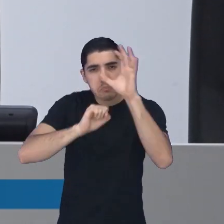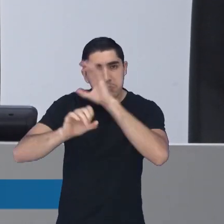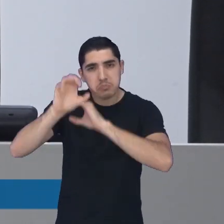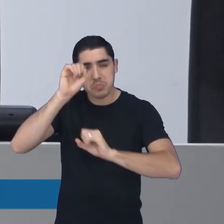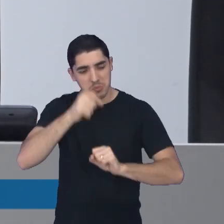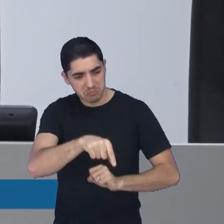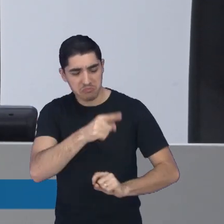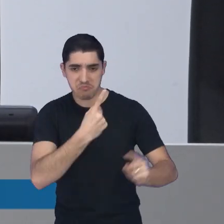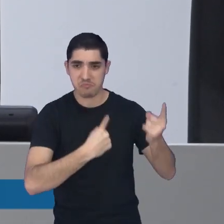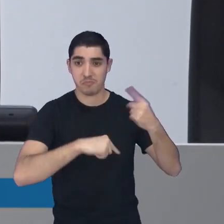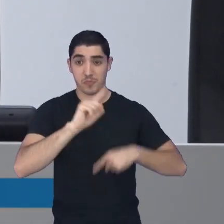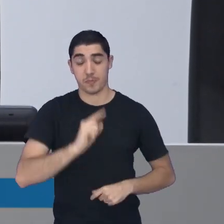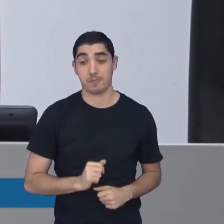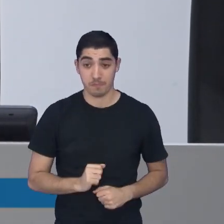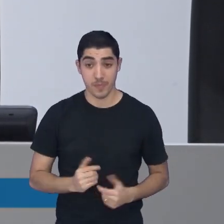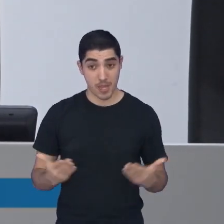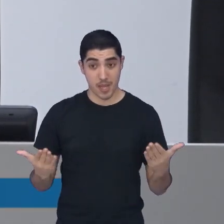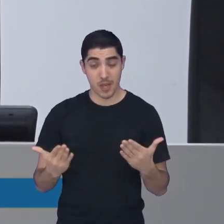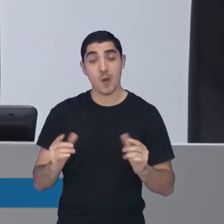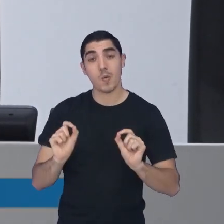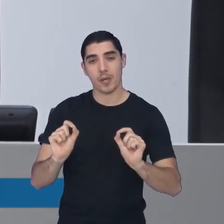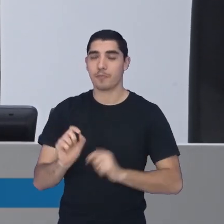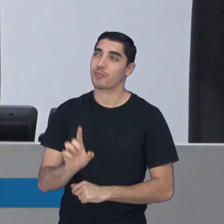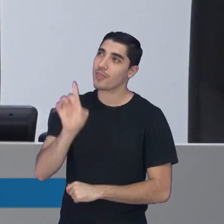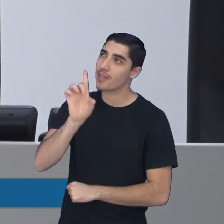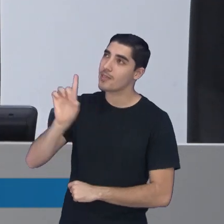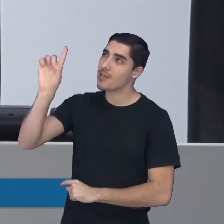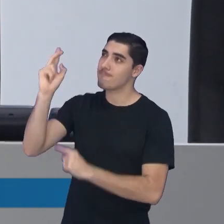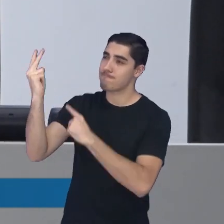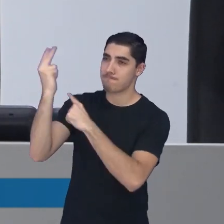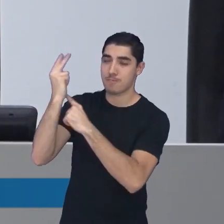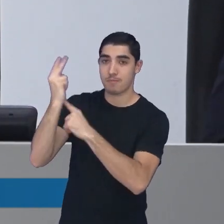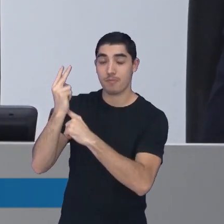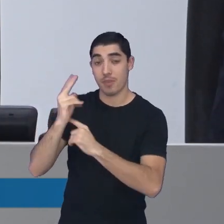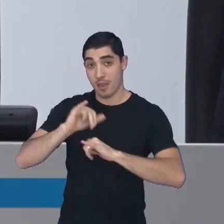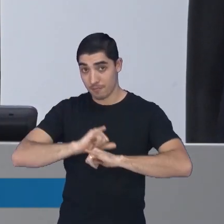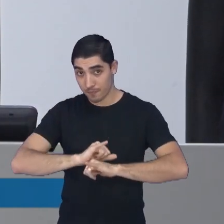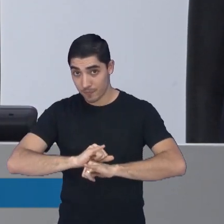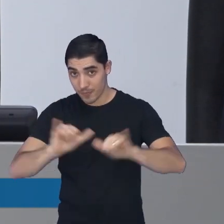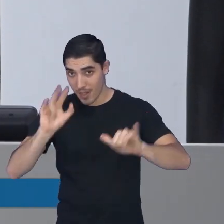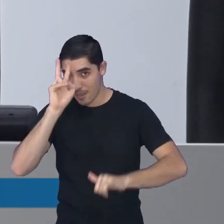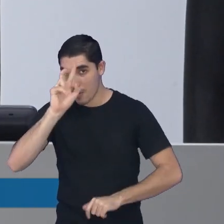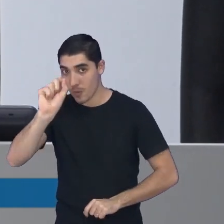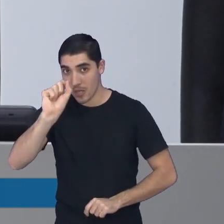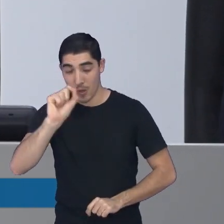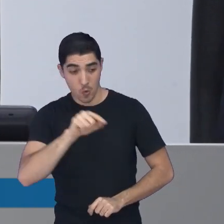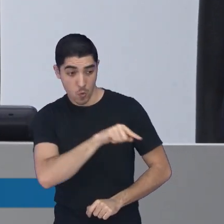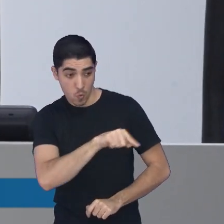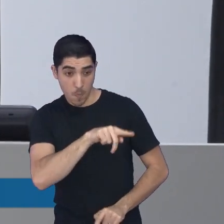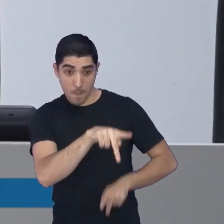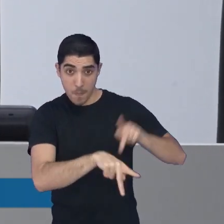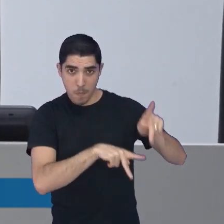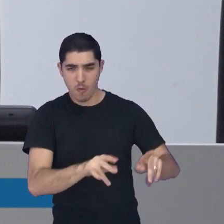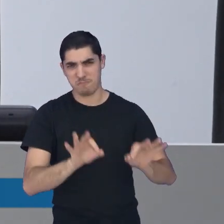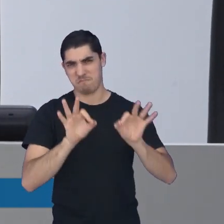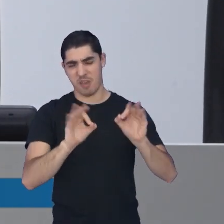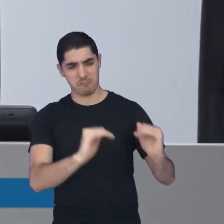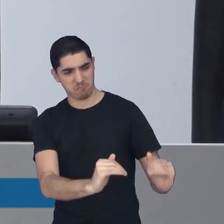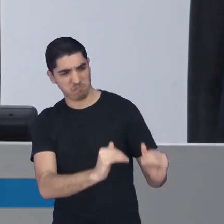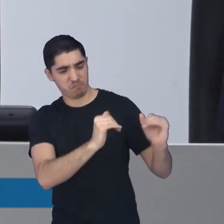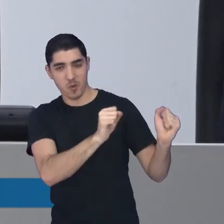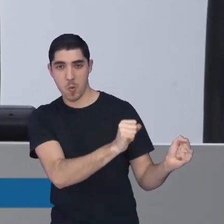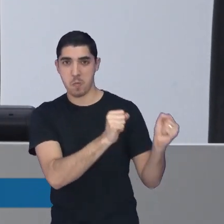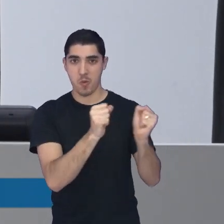região. Sob a proteção de Deus e lembrando que todo o poder emana do povo,